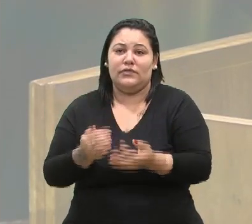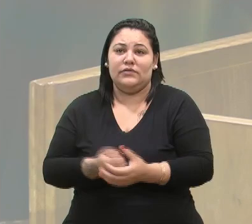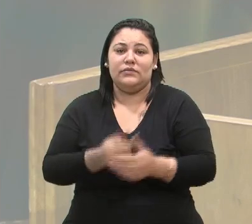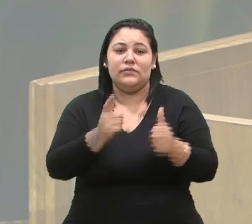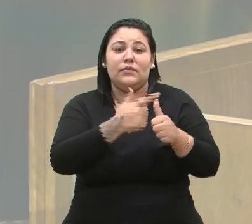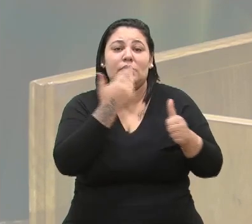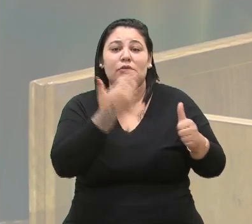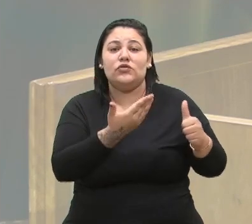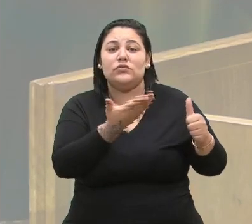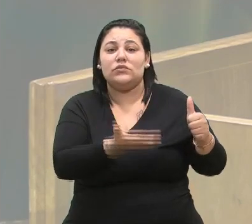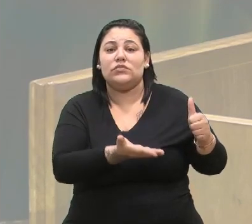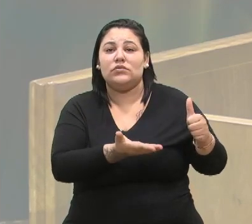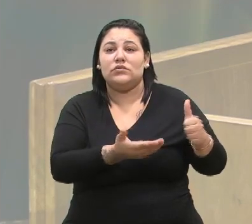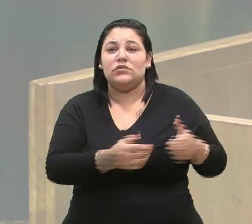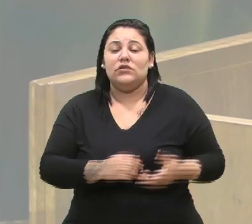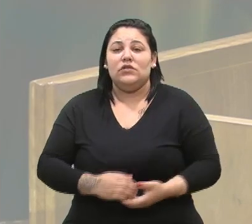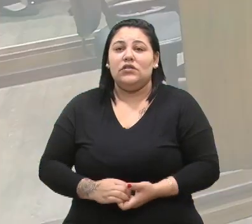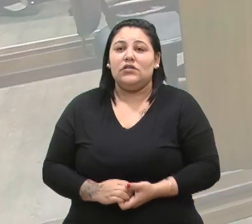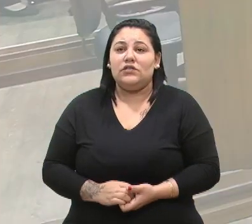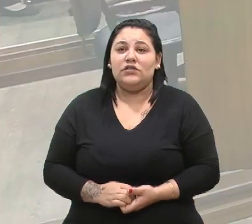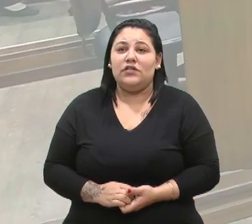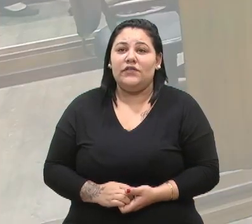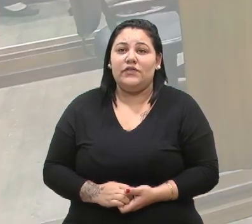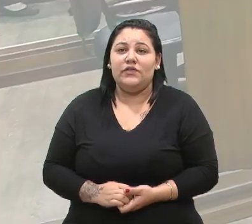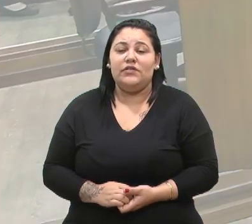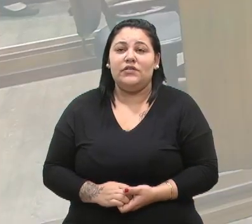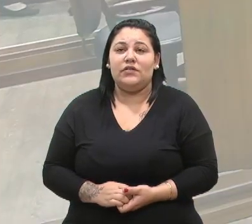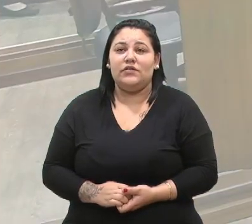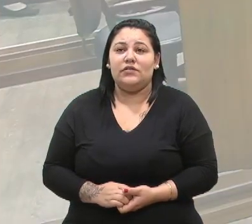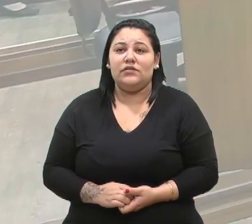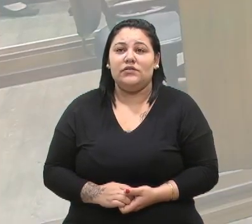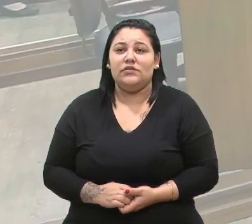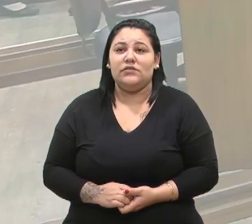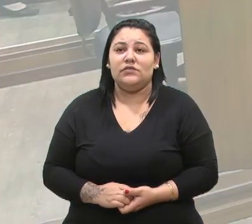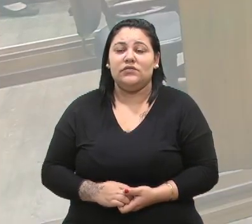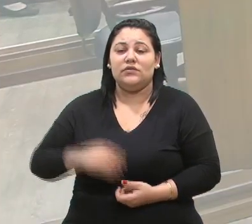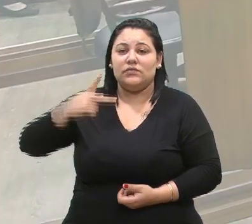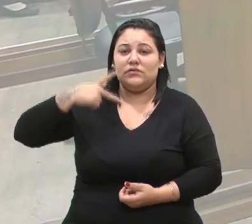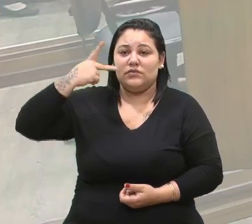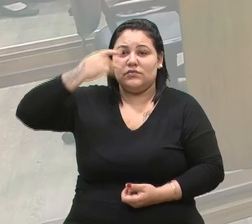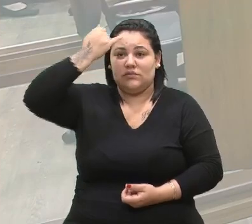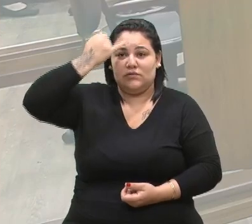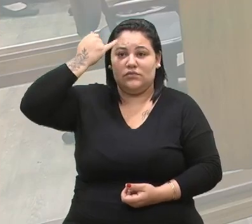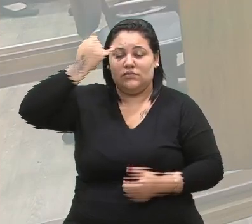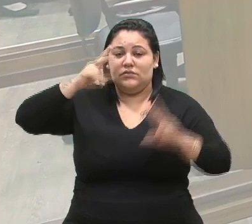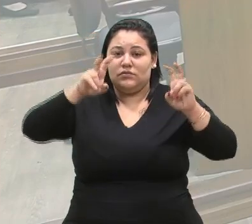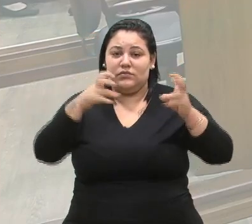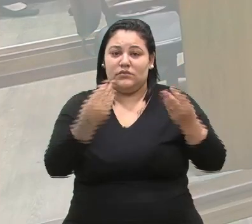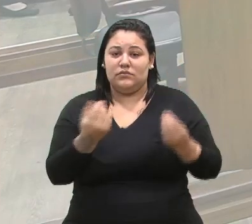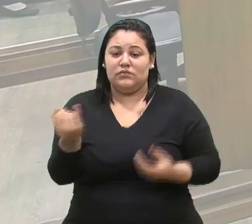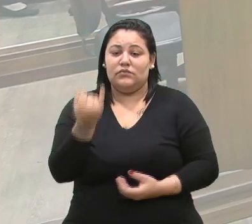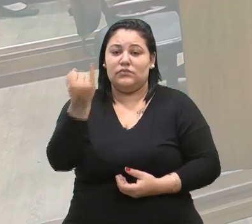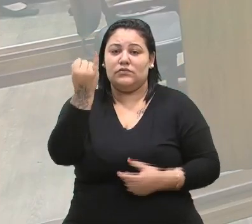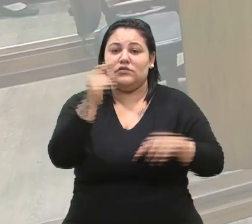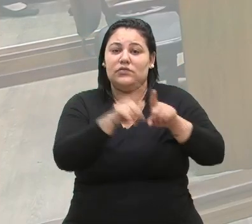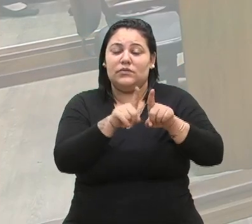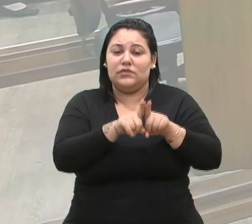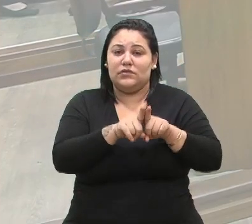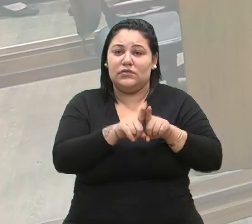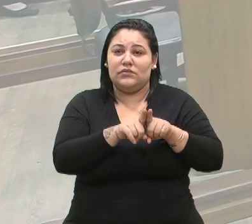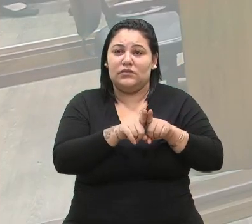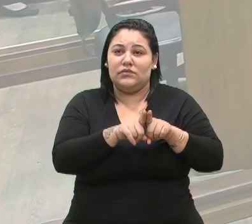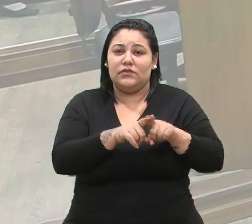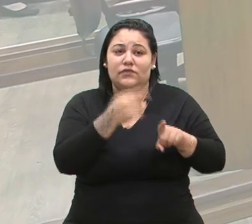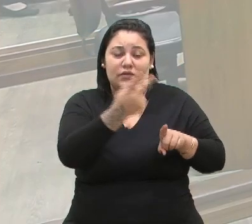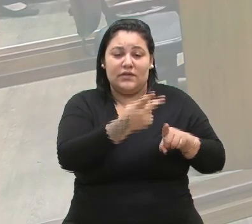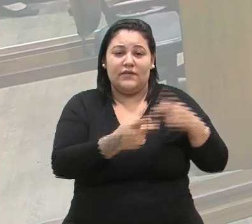foi... Tatiane, por favor. Vereador D'Ambrosio, assunto importantíssimo, né? Inclusive, enquanto o senhor